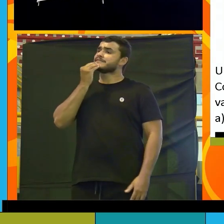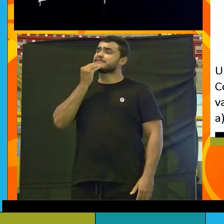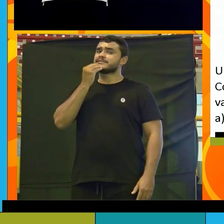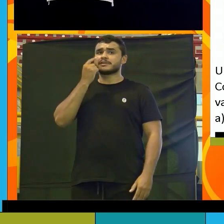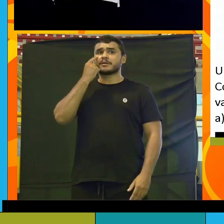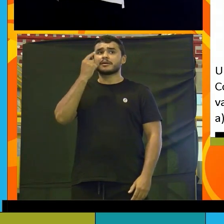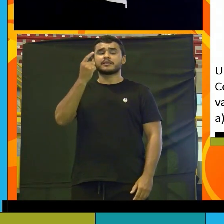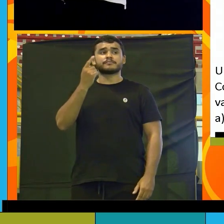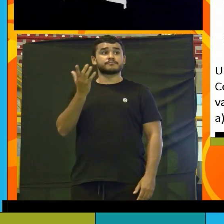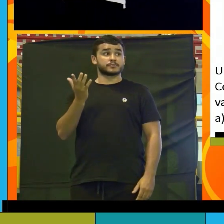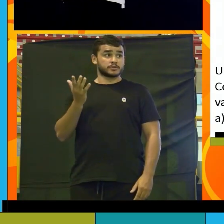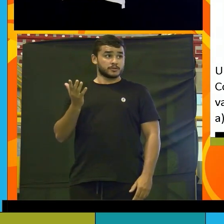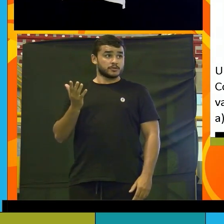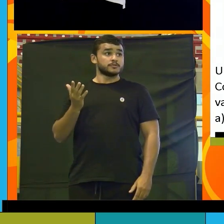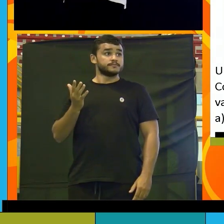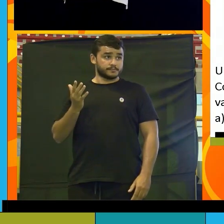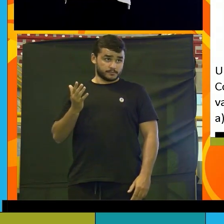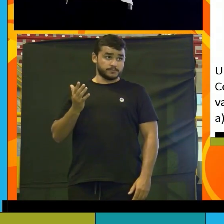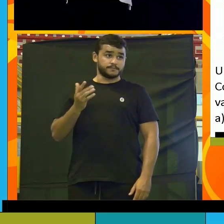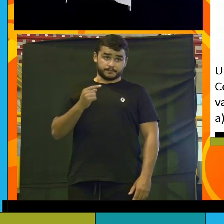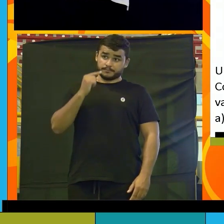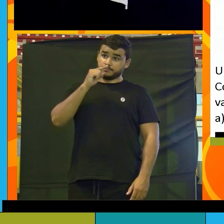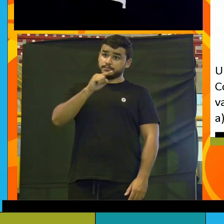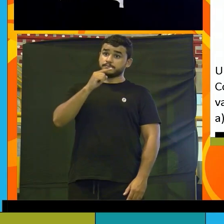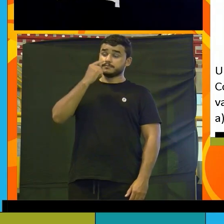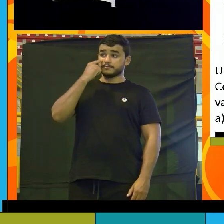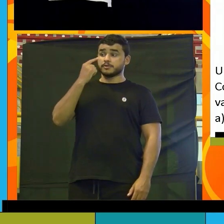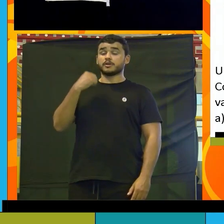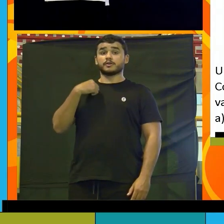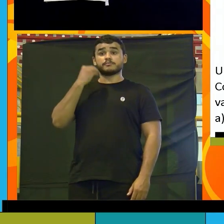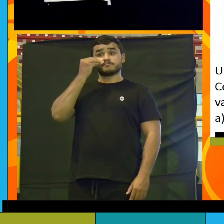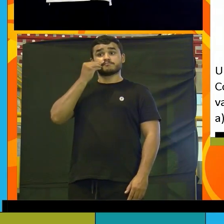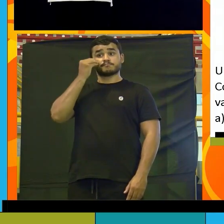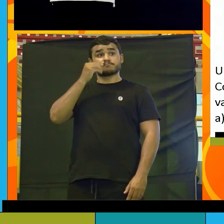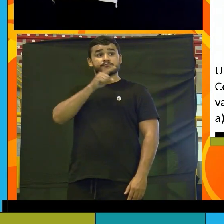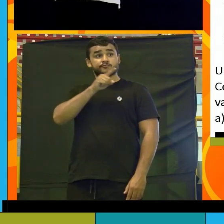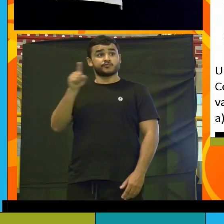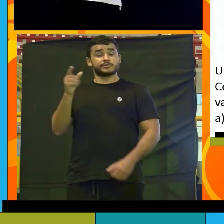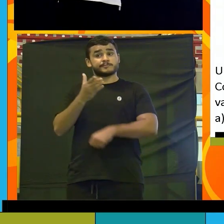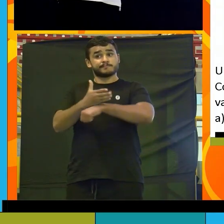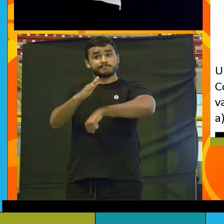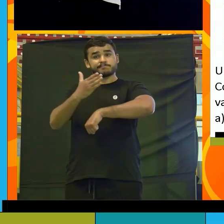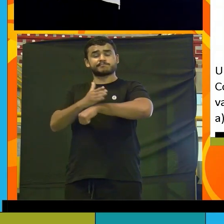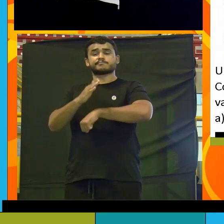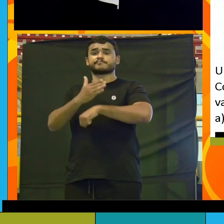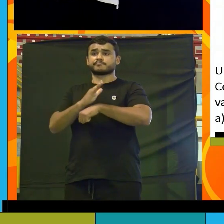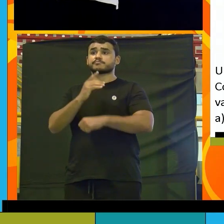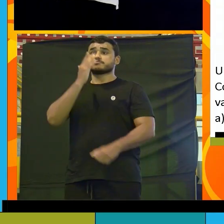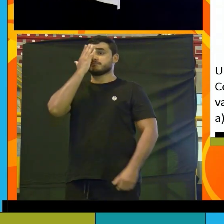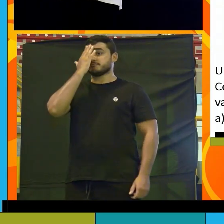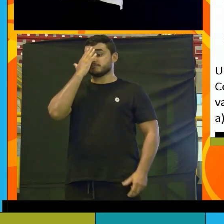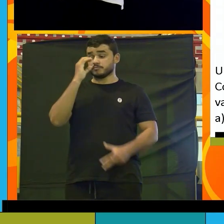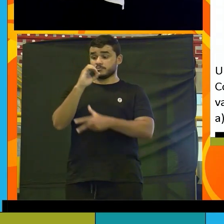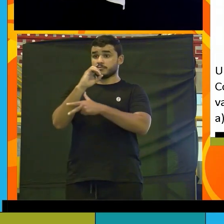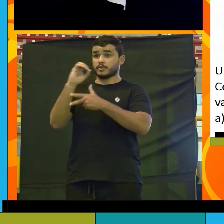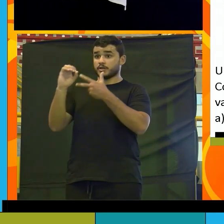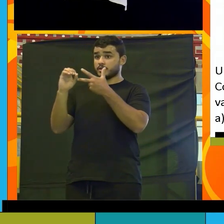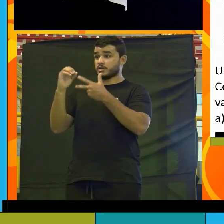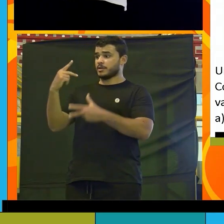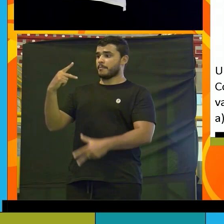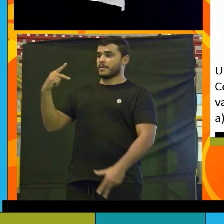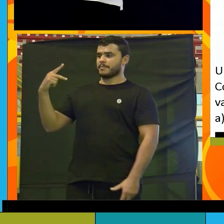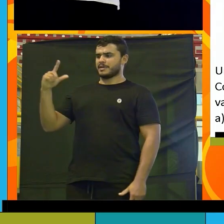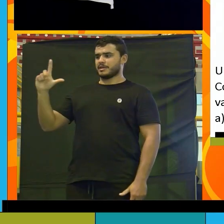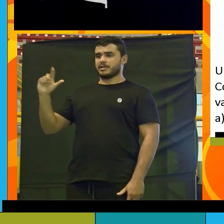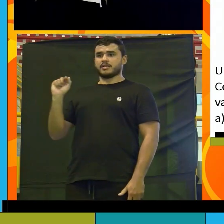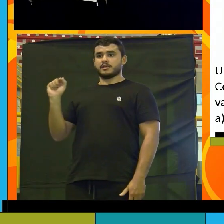Pessoal, assim, pela nossa experiência, pela nossa prática, nós sabemos que o Enem PPL, né, por ser